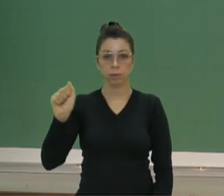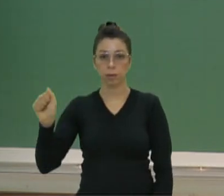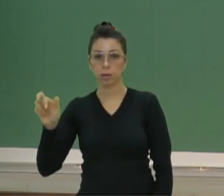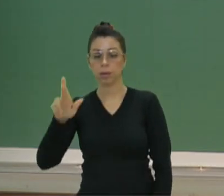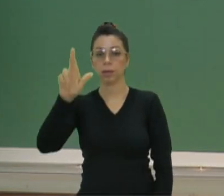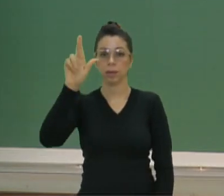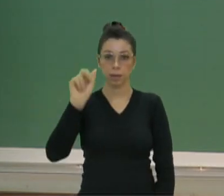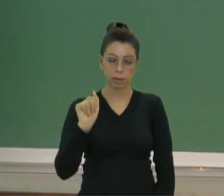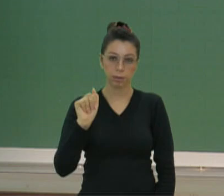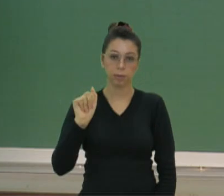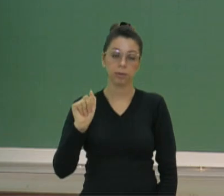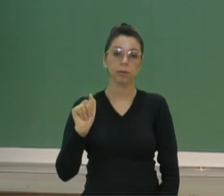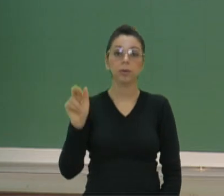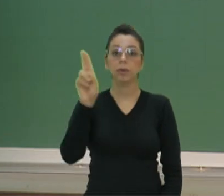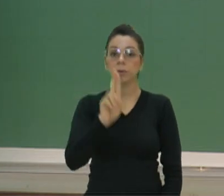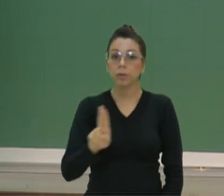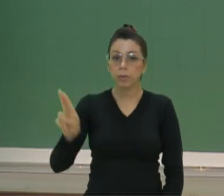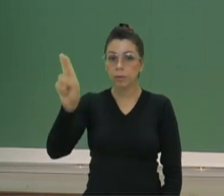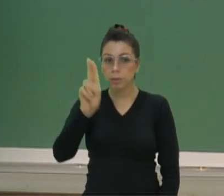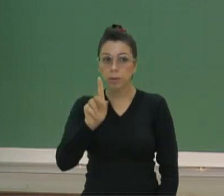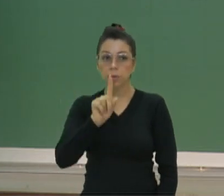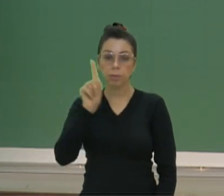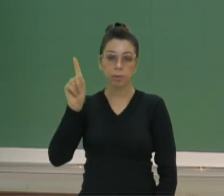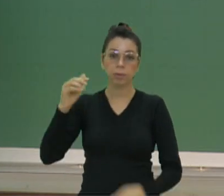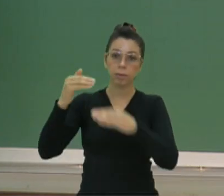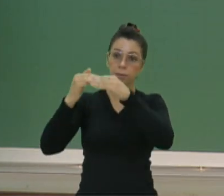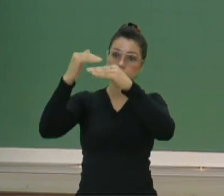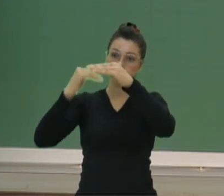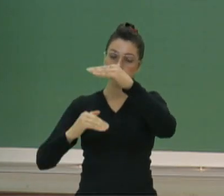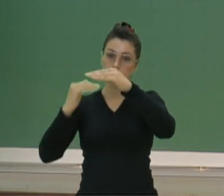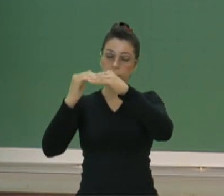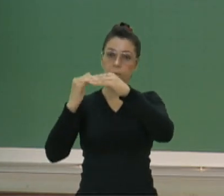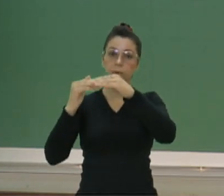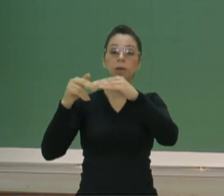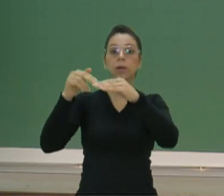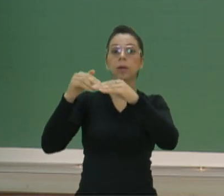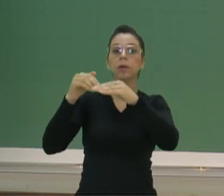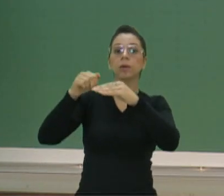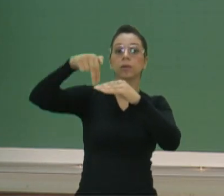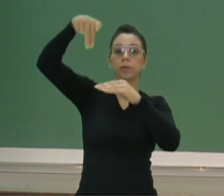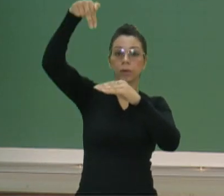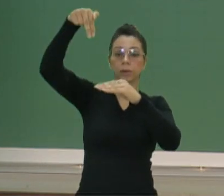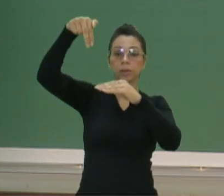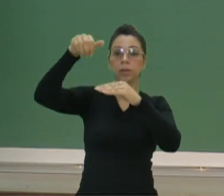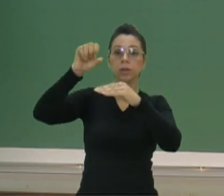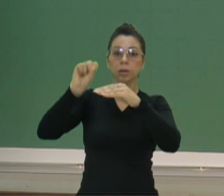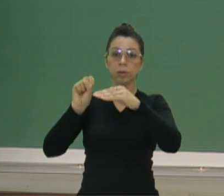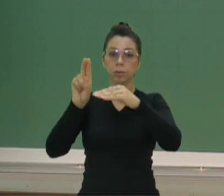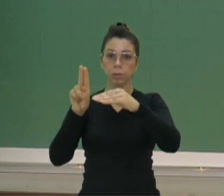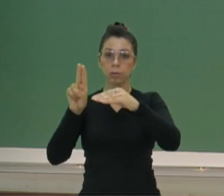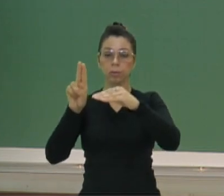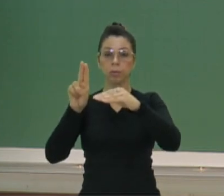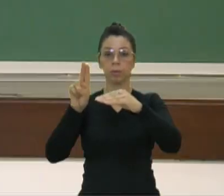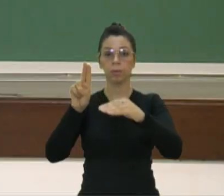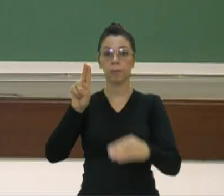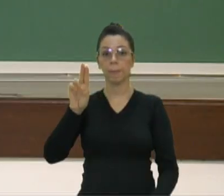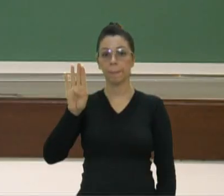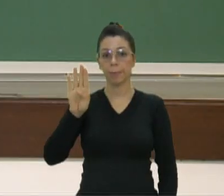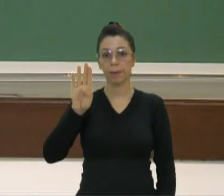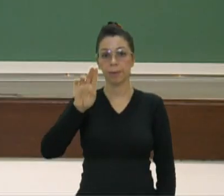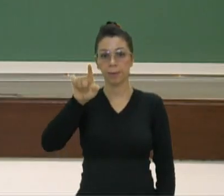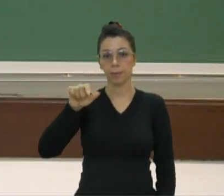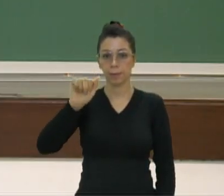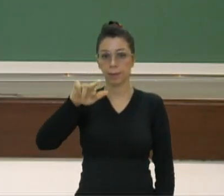muita diferença. Usamos esse critério e dividimos em África do Norte e África subsaariana.